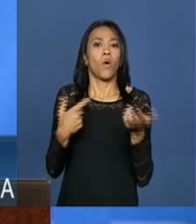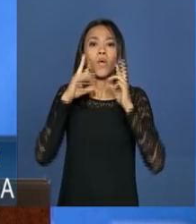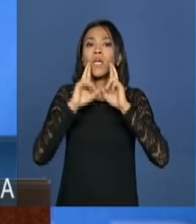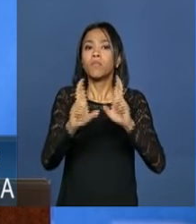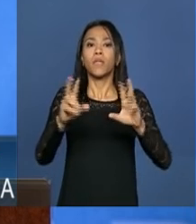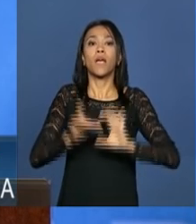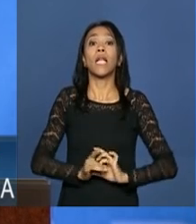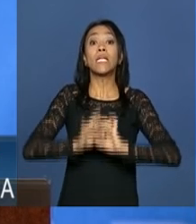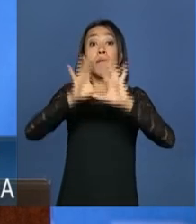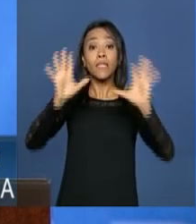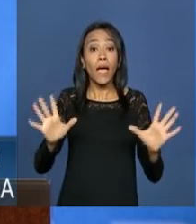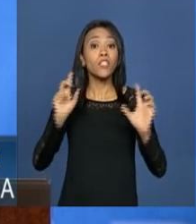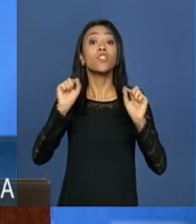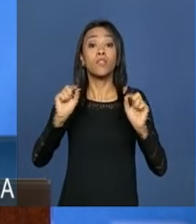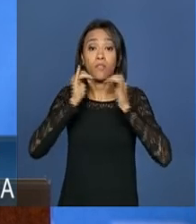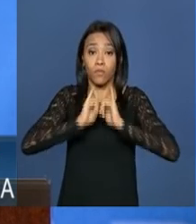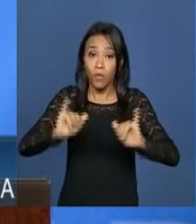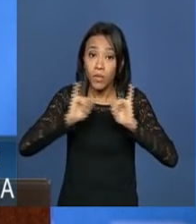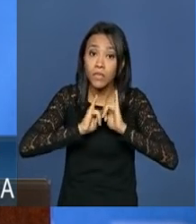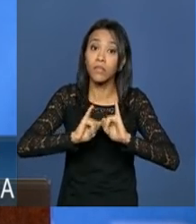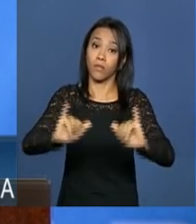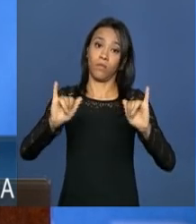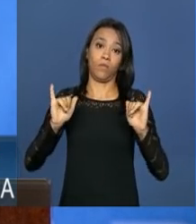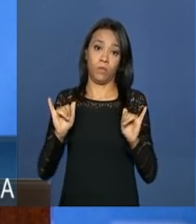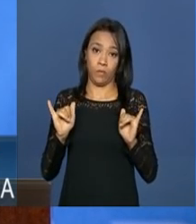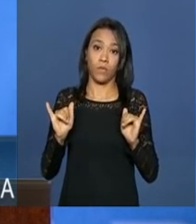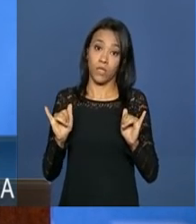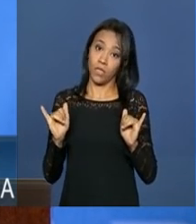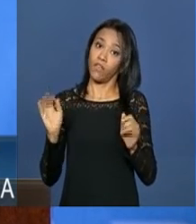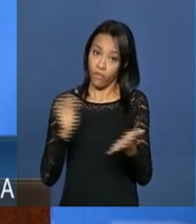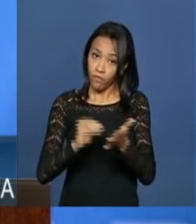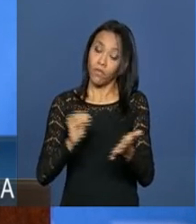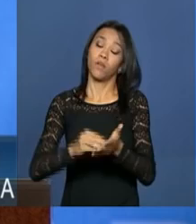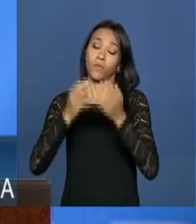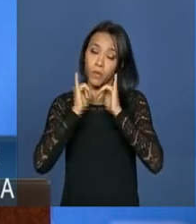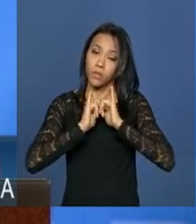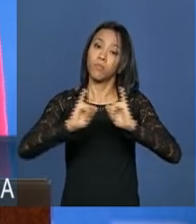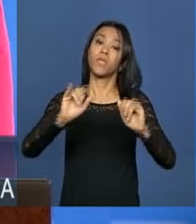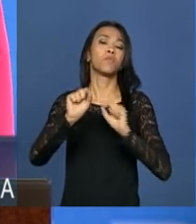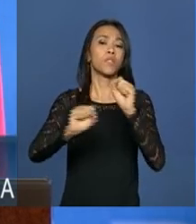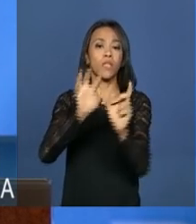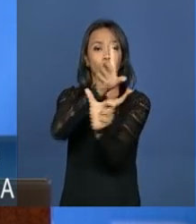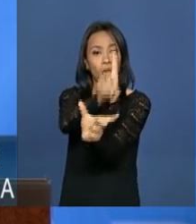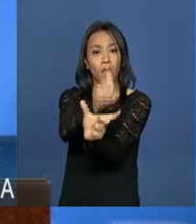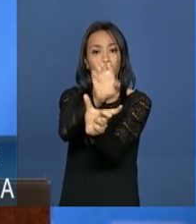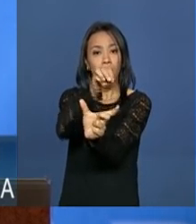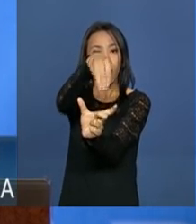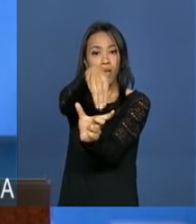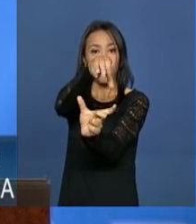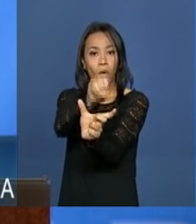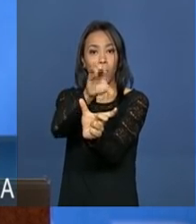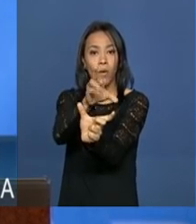a liberdade de informação, nem tampouco respeita a democracia. Quero dizer